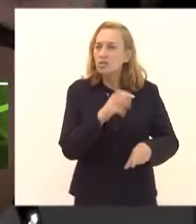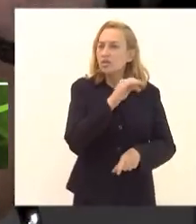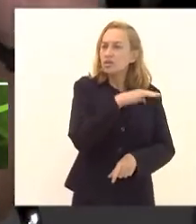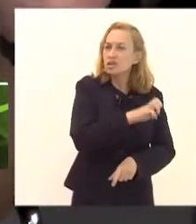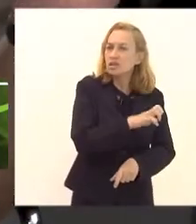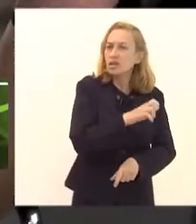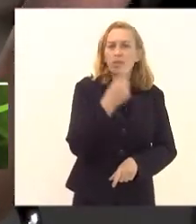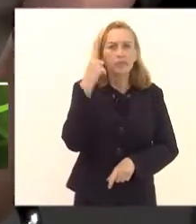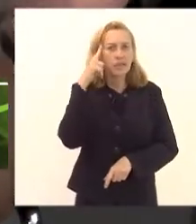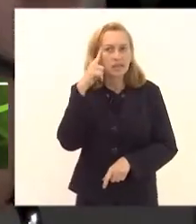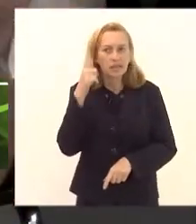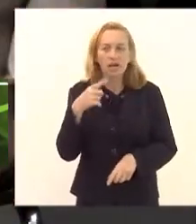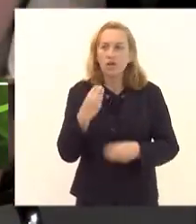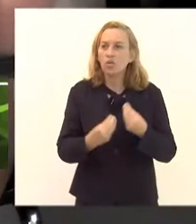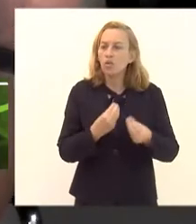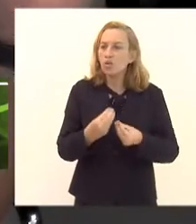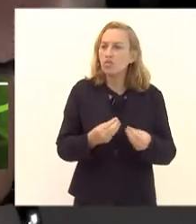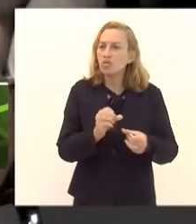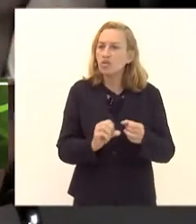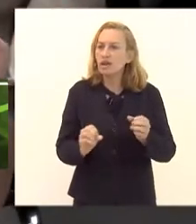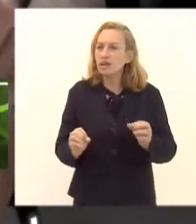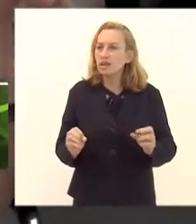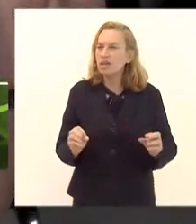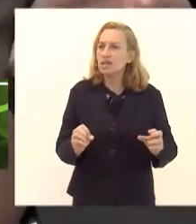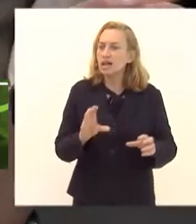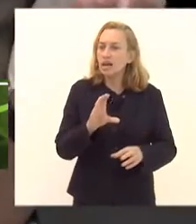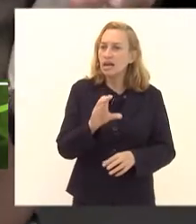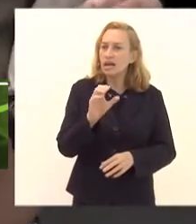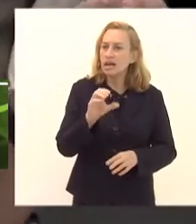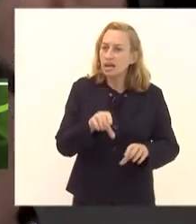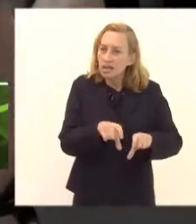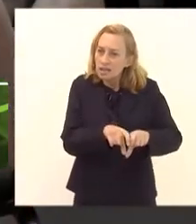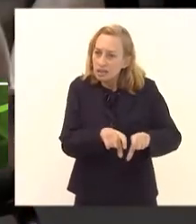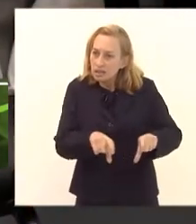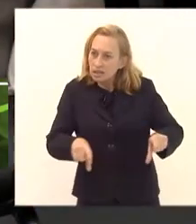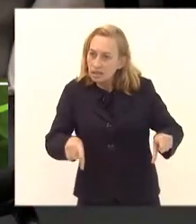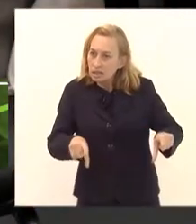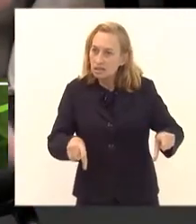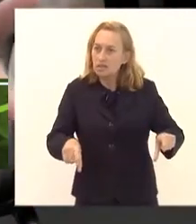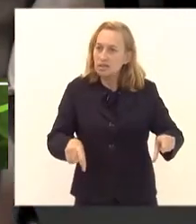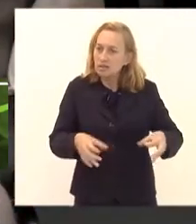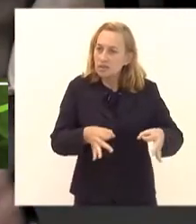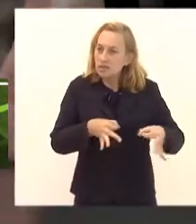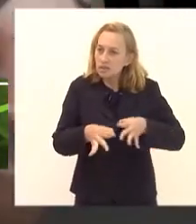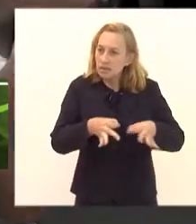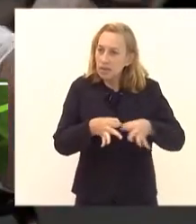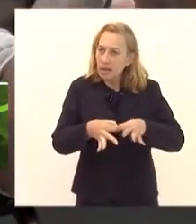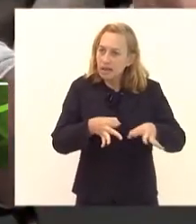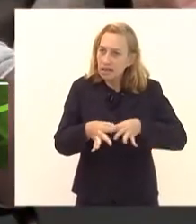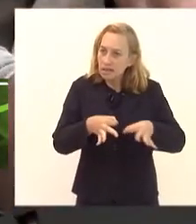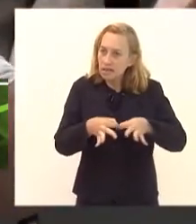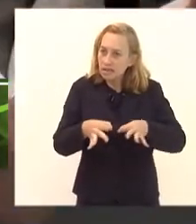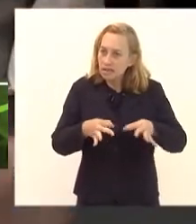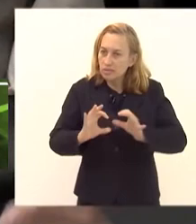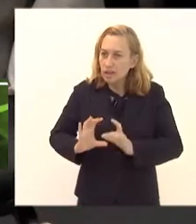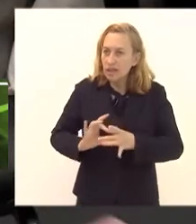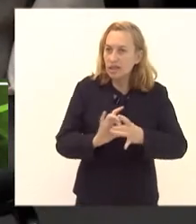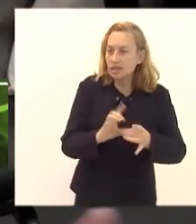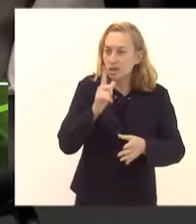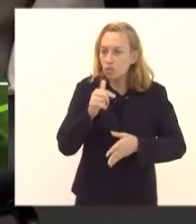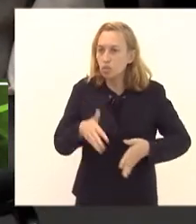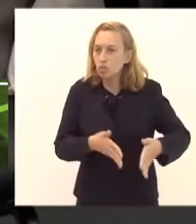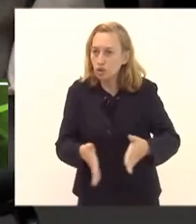isso também foi pensado. Né? Quando você faz essa canalização, você pensa qual é o impacto disso para jusante, né? Para não transferir, vamos dizer